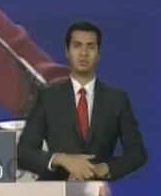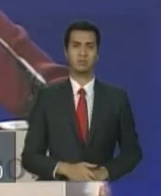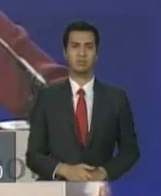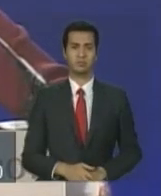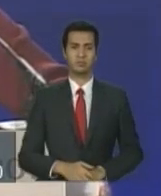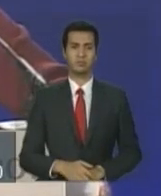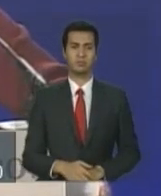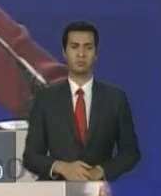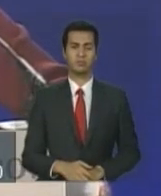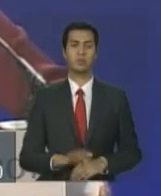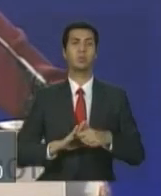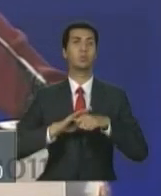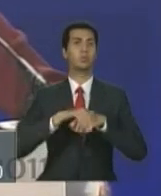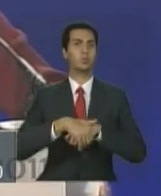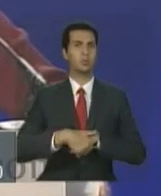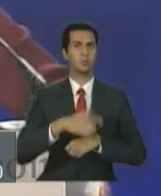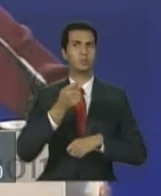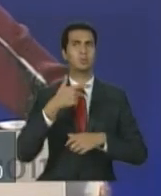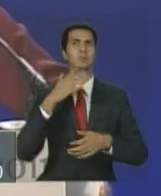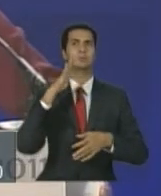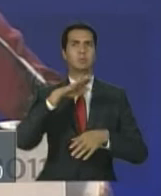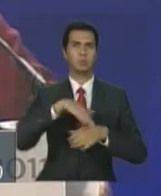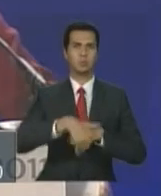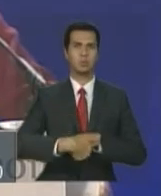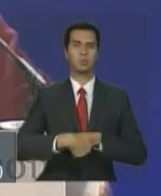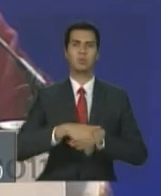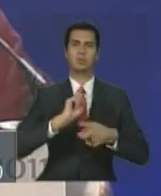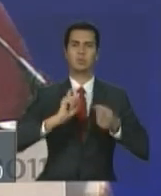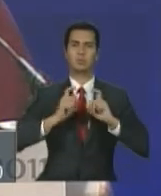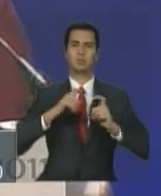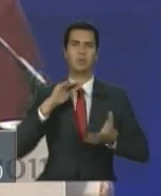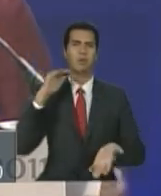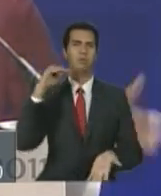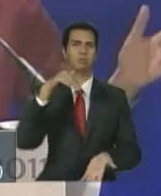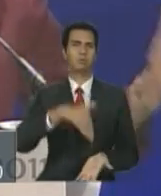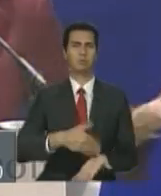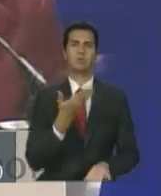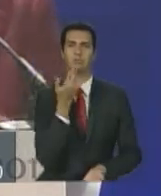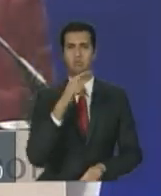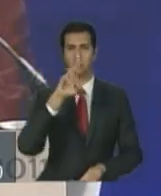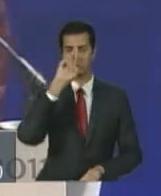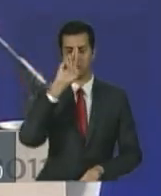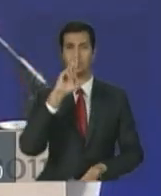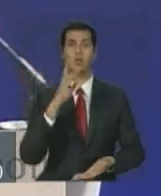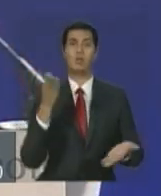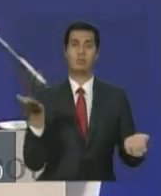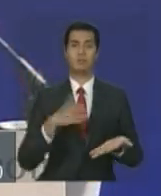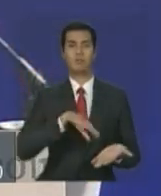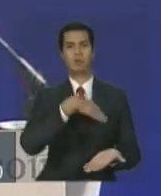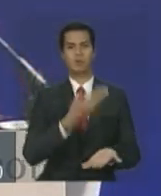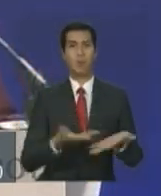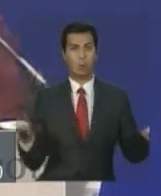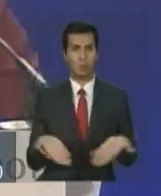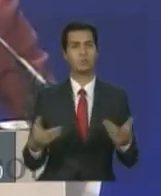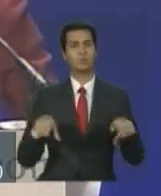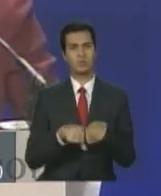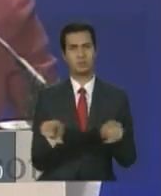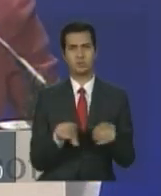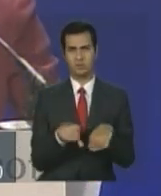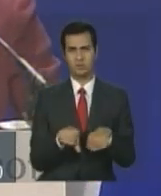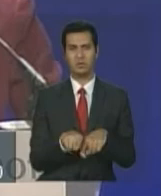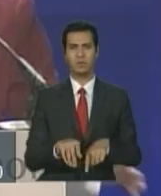até o final da noite, porque teve reunião até na hora do jantar e hoje até agora, há pouco.